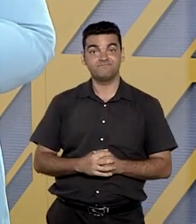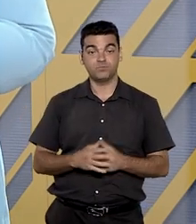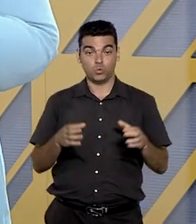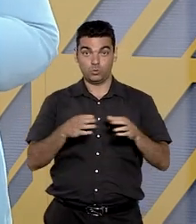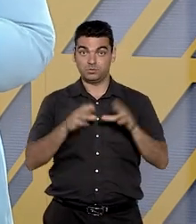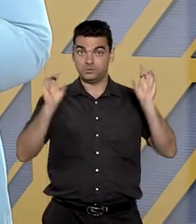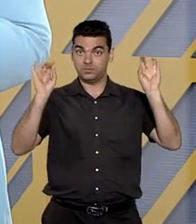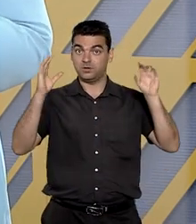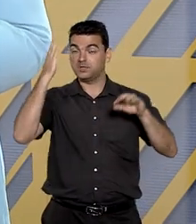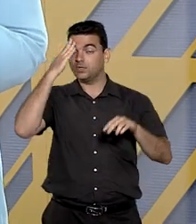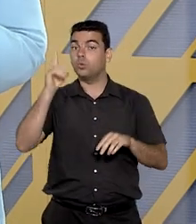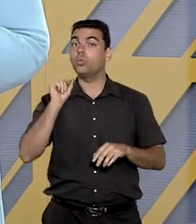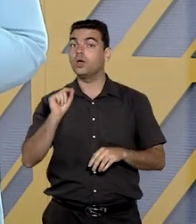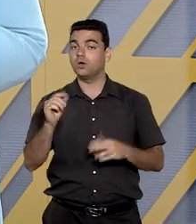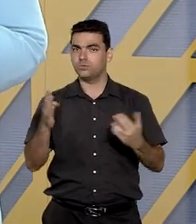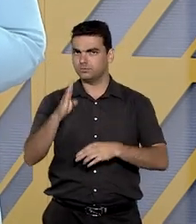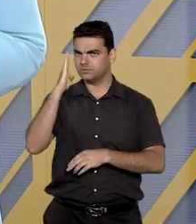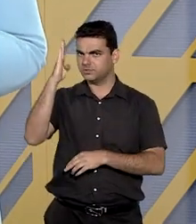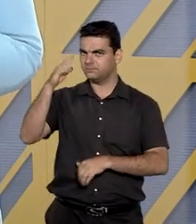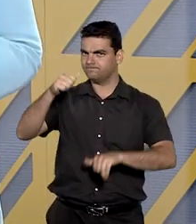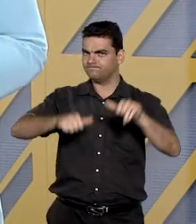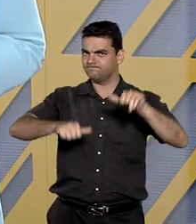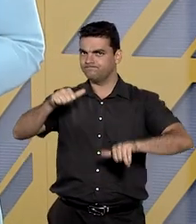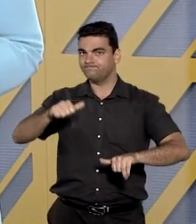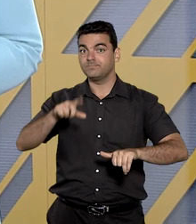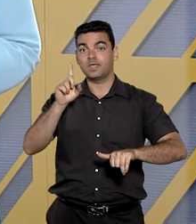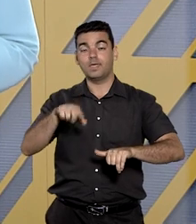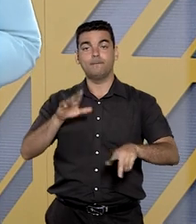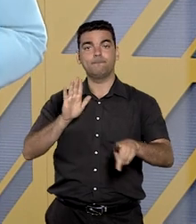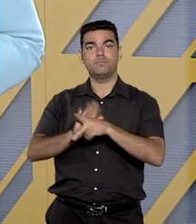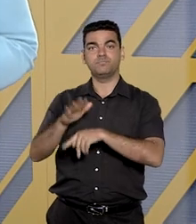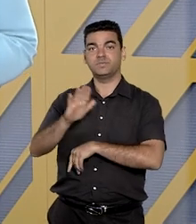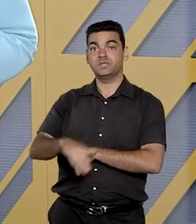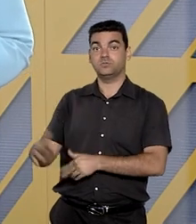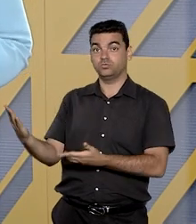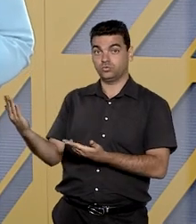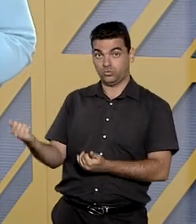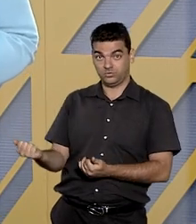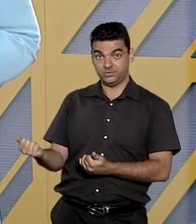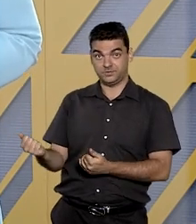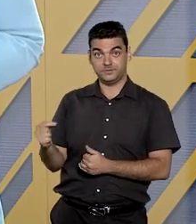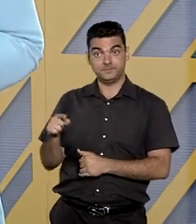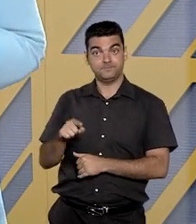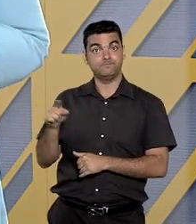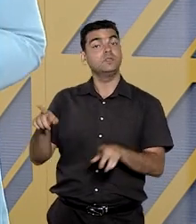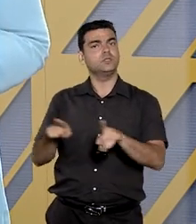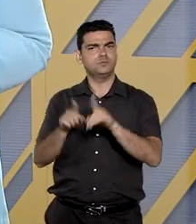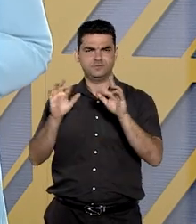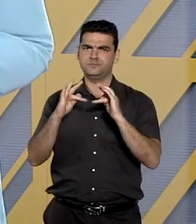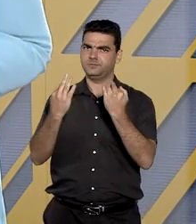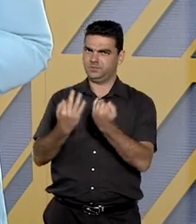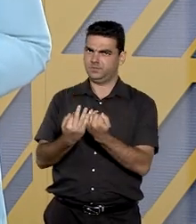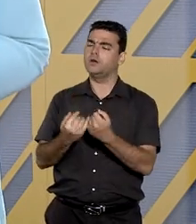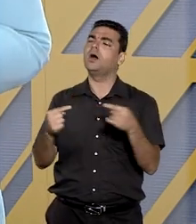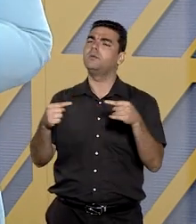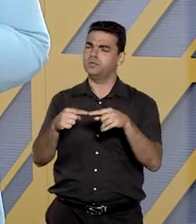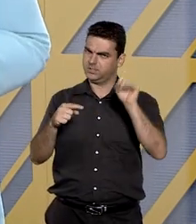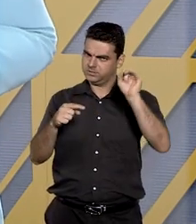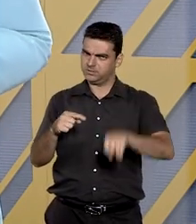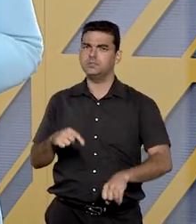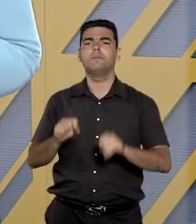Haiti. A Corte Especial entendeu que os princípios adotados em favor da criança e do adolescente, assim como da